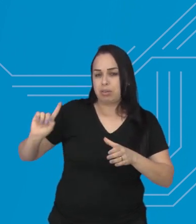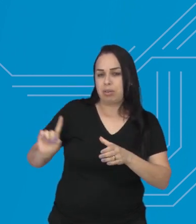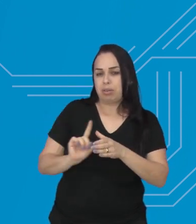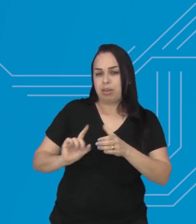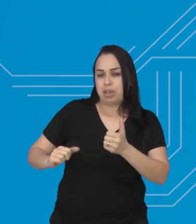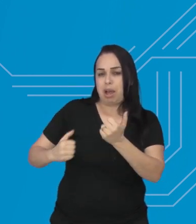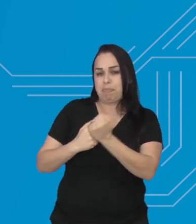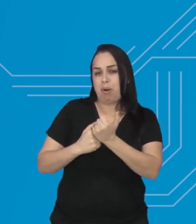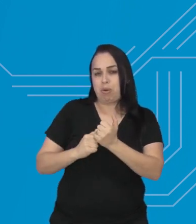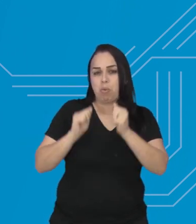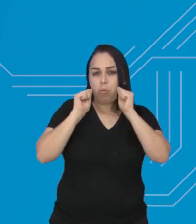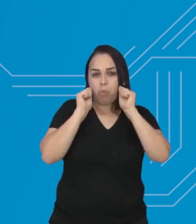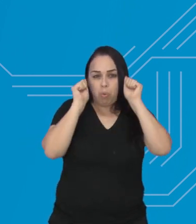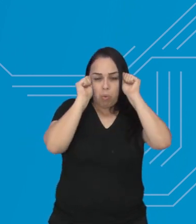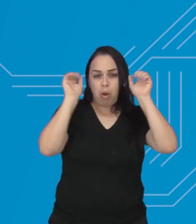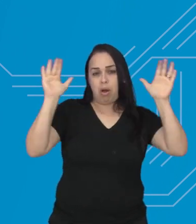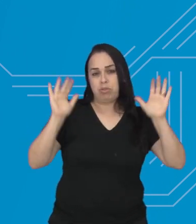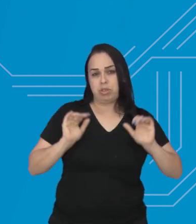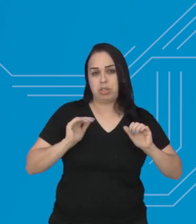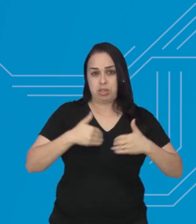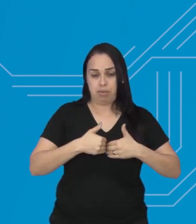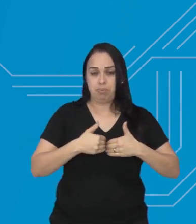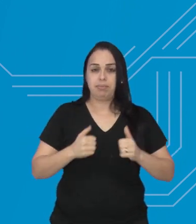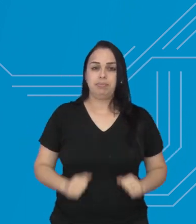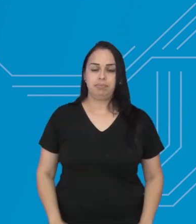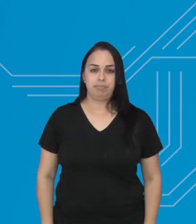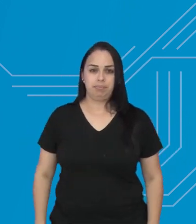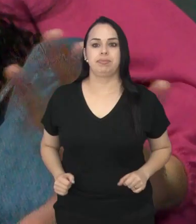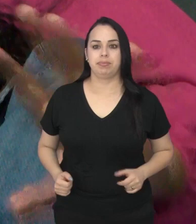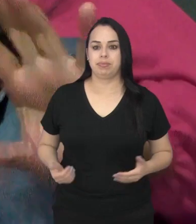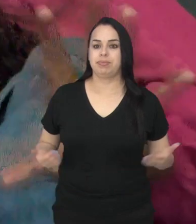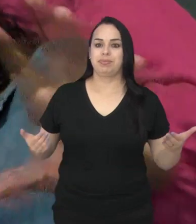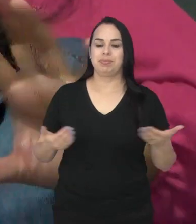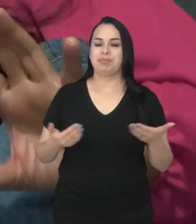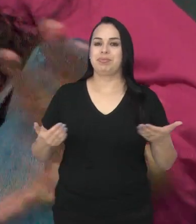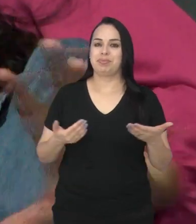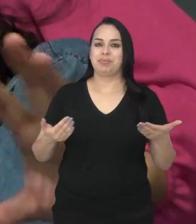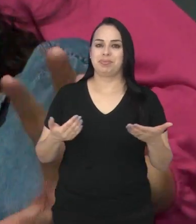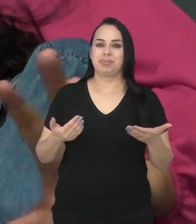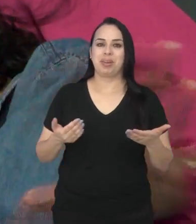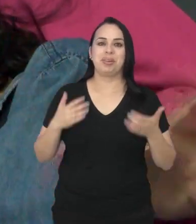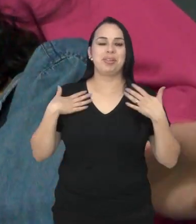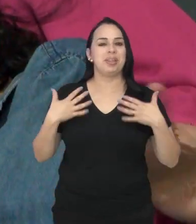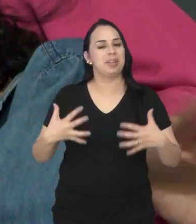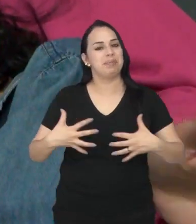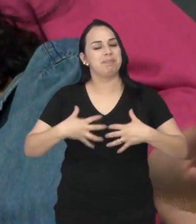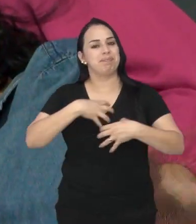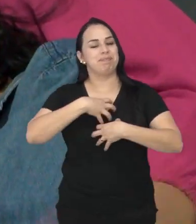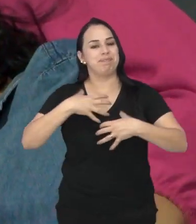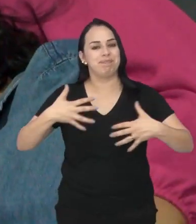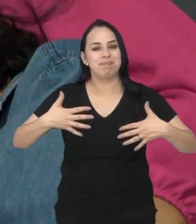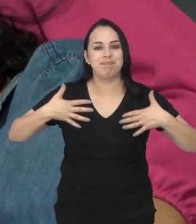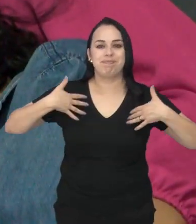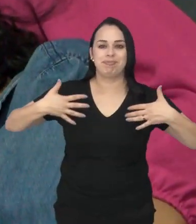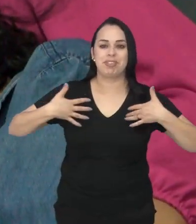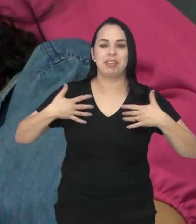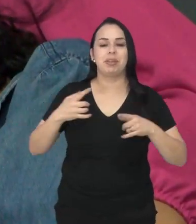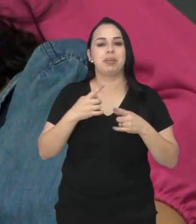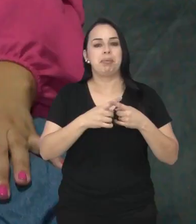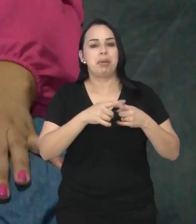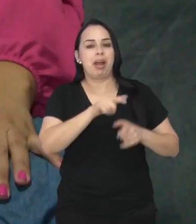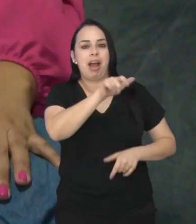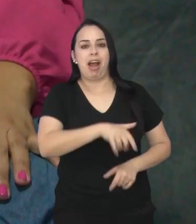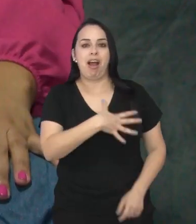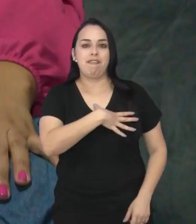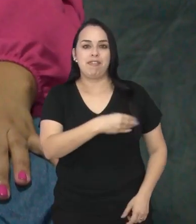que compõem a Frente Parlamentar em apoio à pessoa com autismo. Hoje a Gislaine comemora as vitórias no desenvolvimento